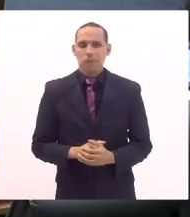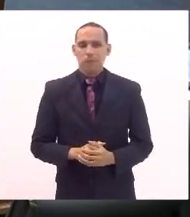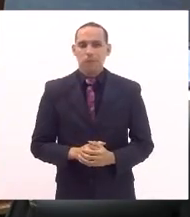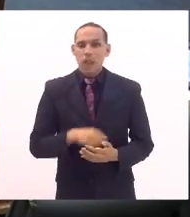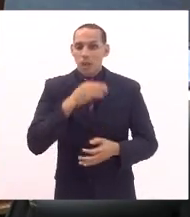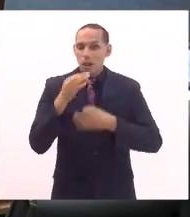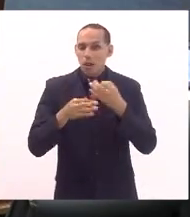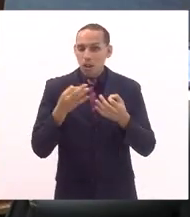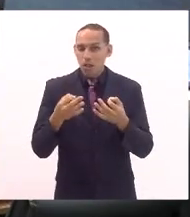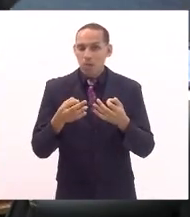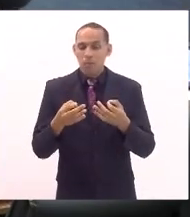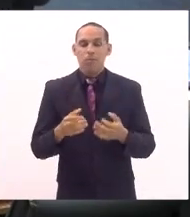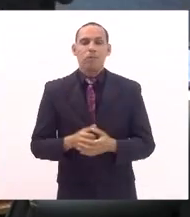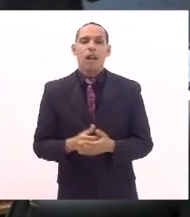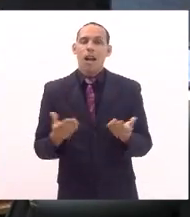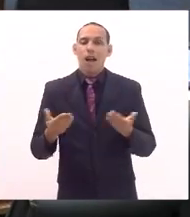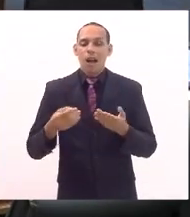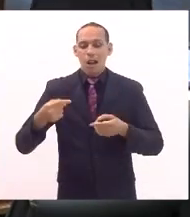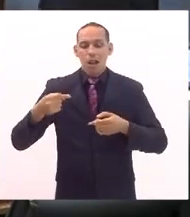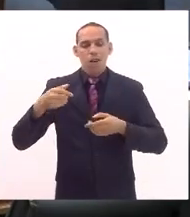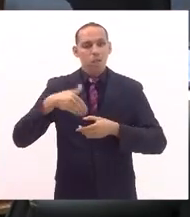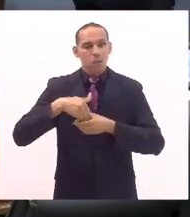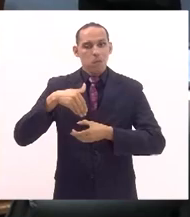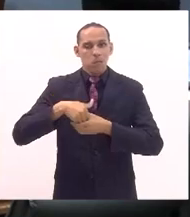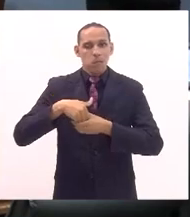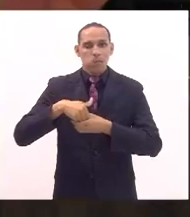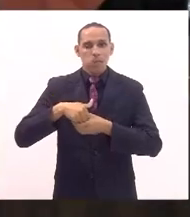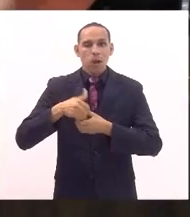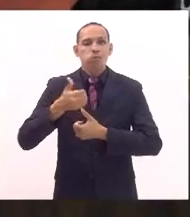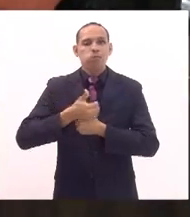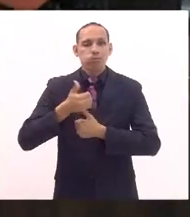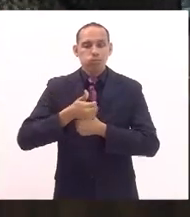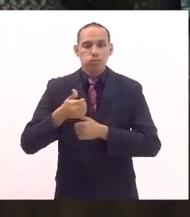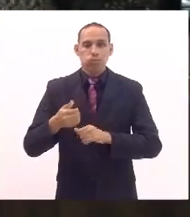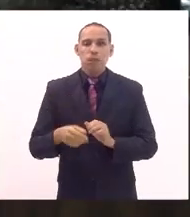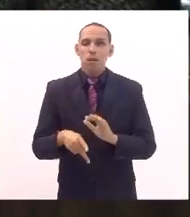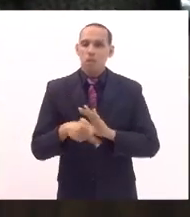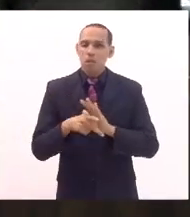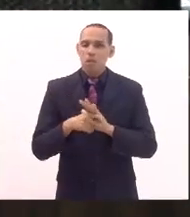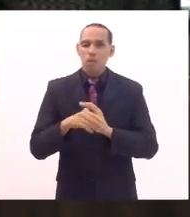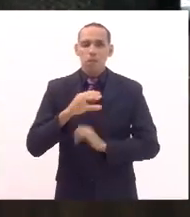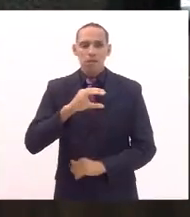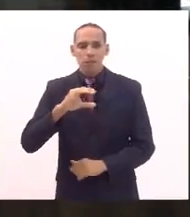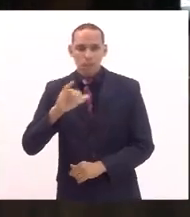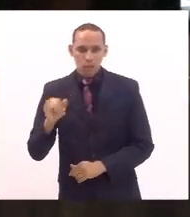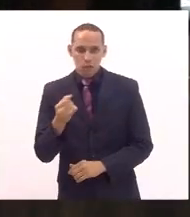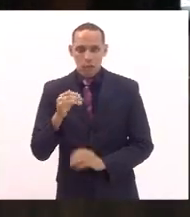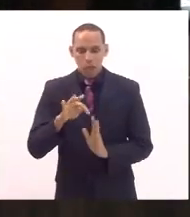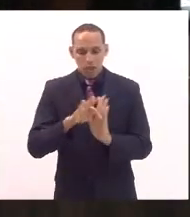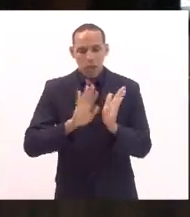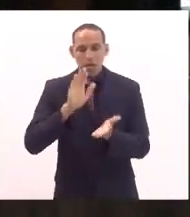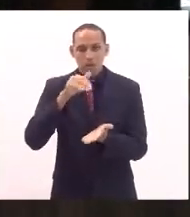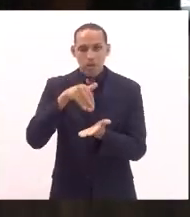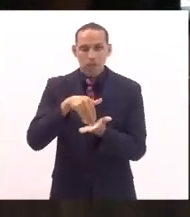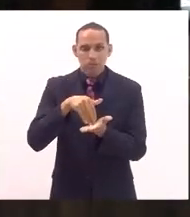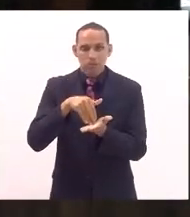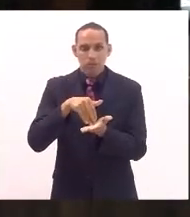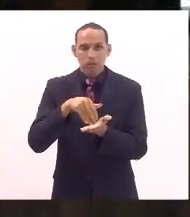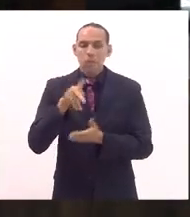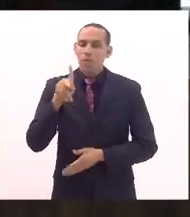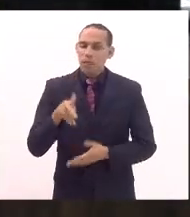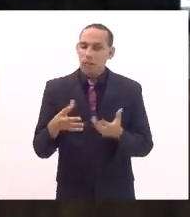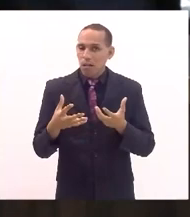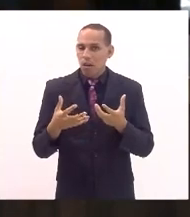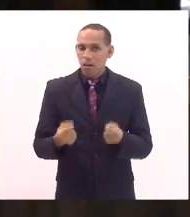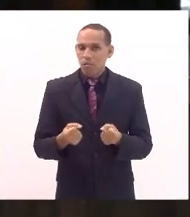pareceres emitidos em votação substitutivo da comissão de construção de Justiça conforme Afinal de redação que a